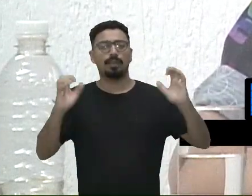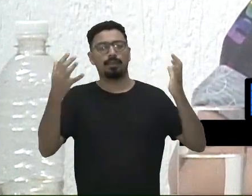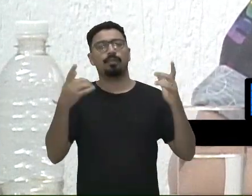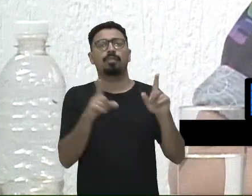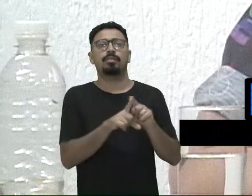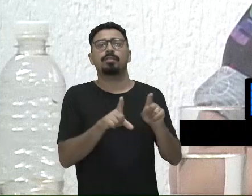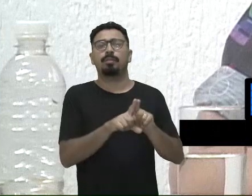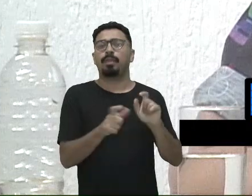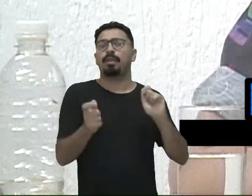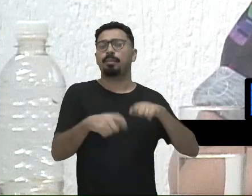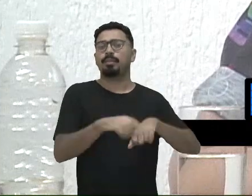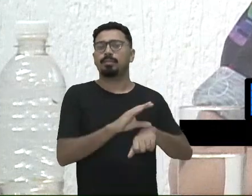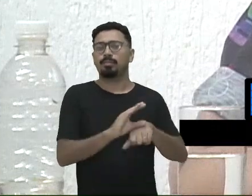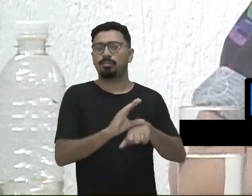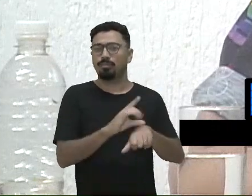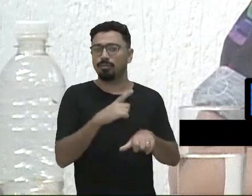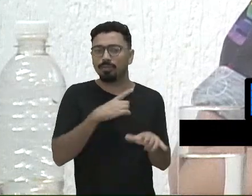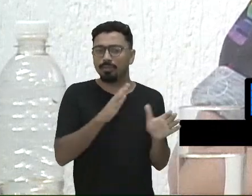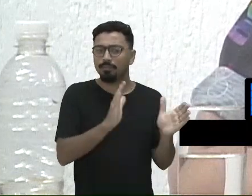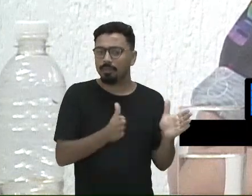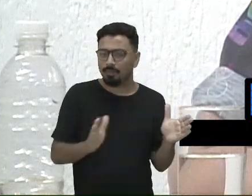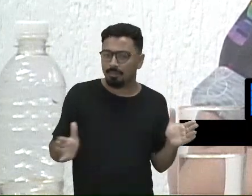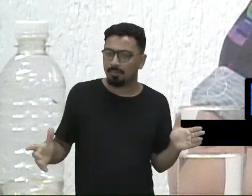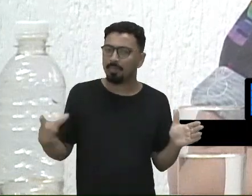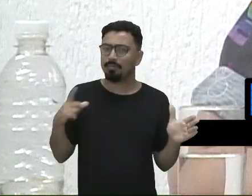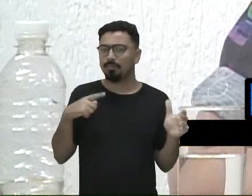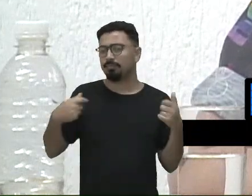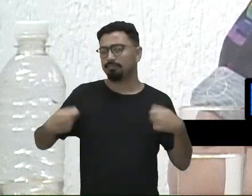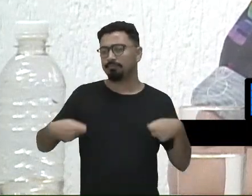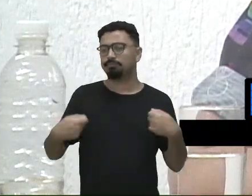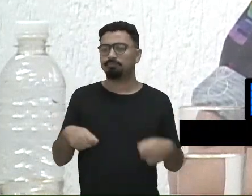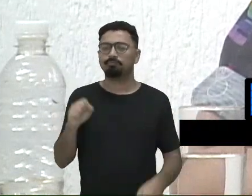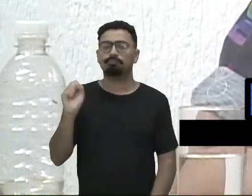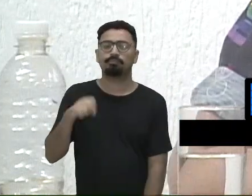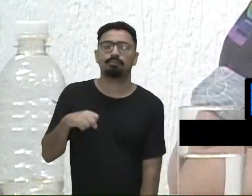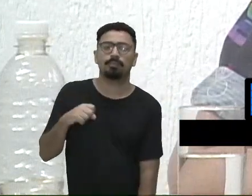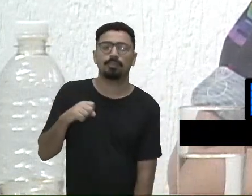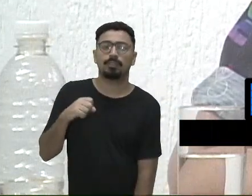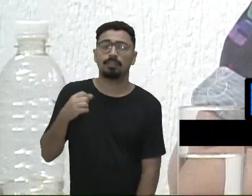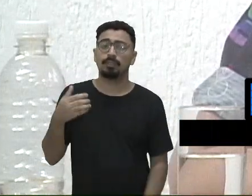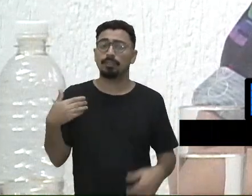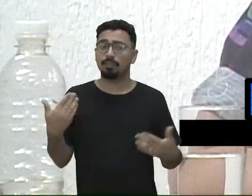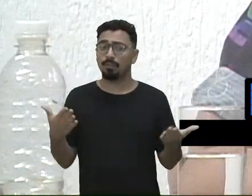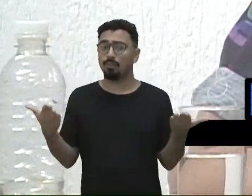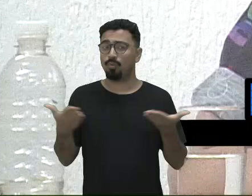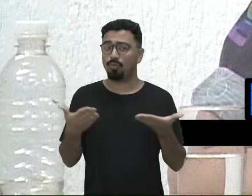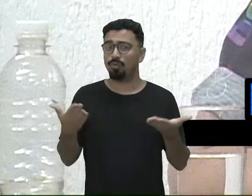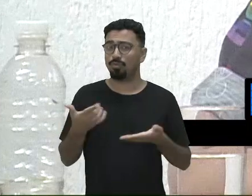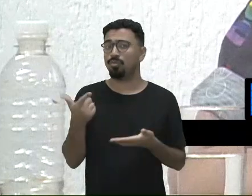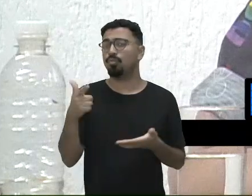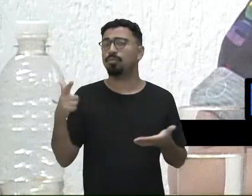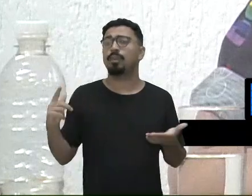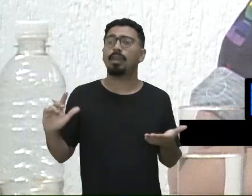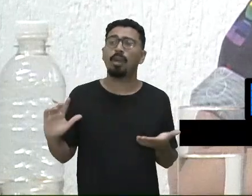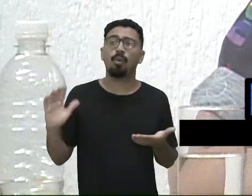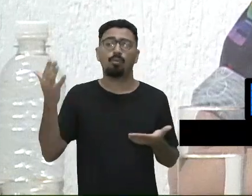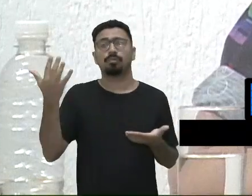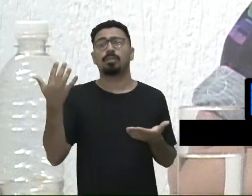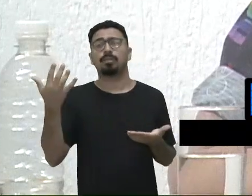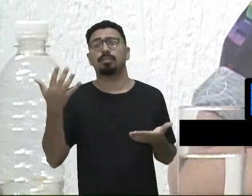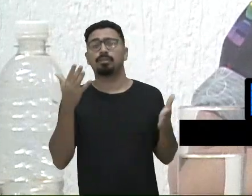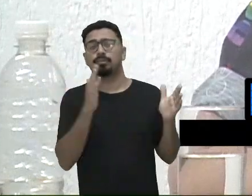essas capacitações sistemáticas, que elas são necessárias e hoje não tem acontecido de maneira